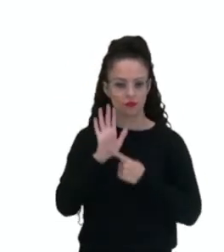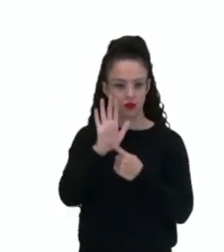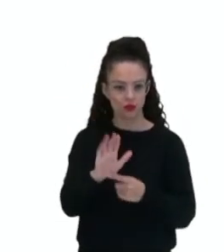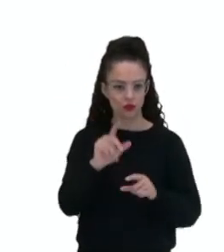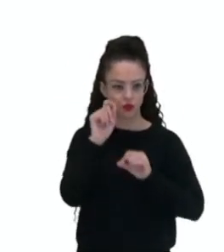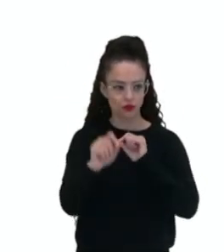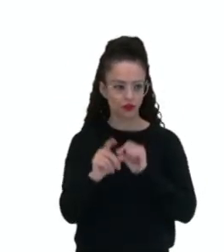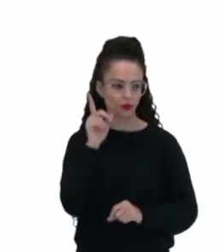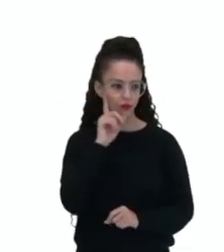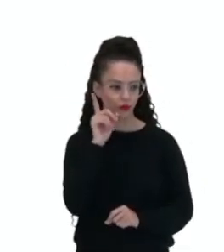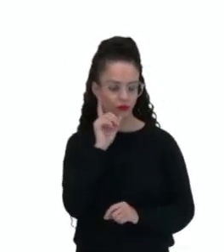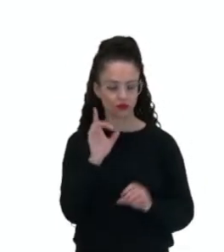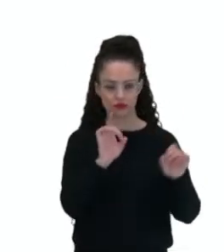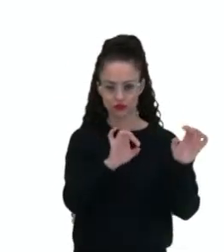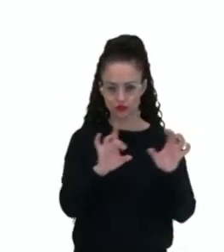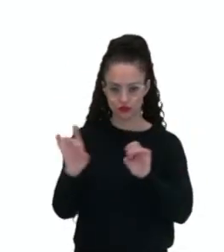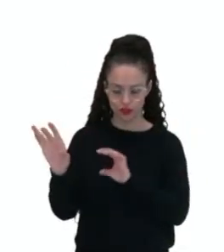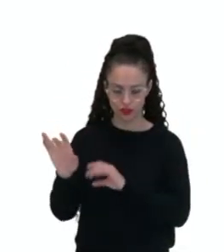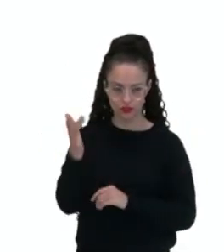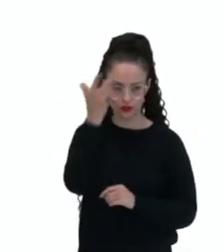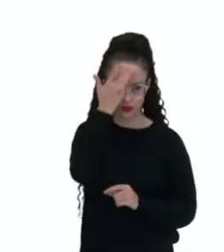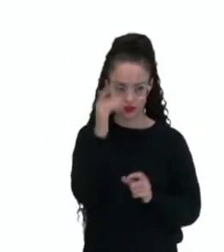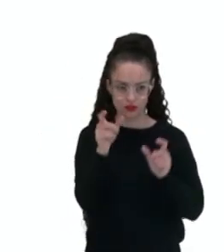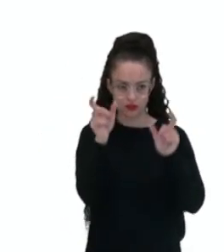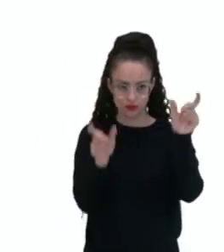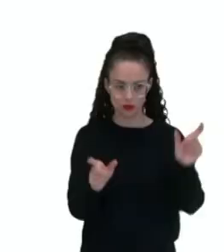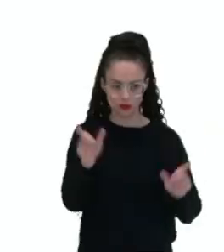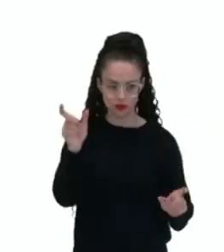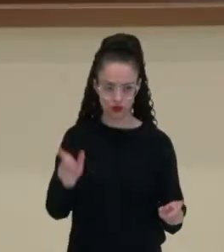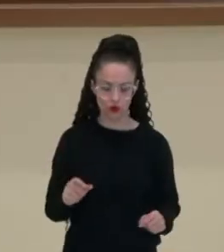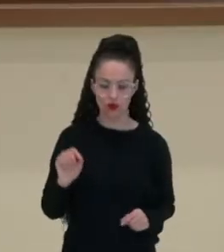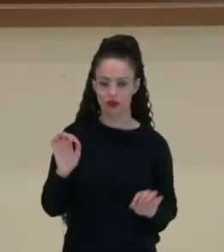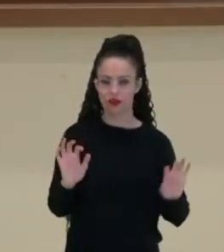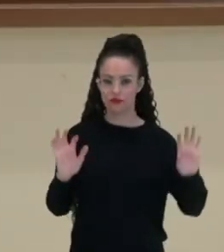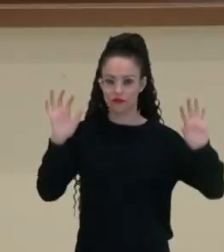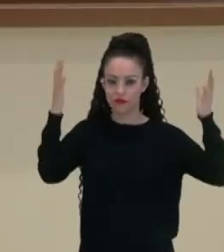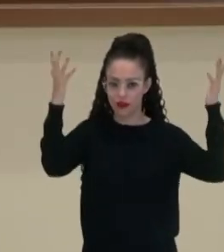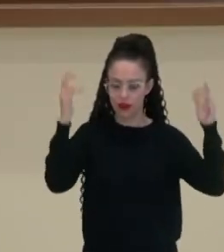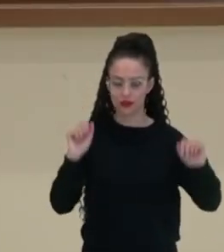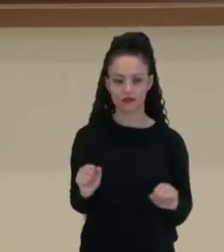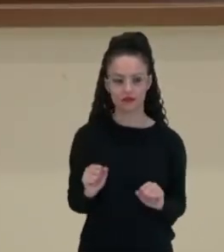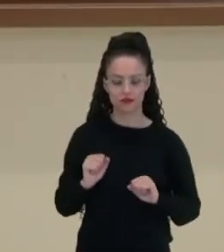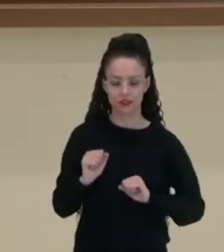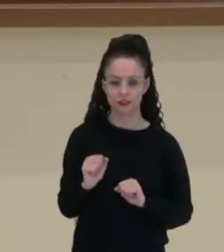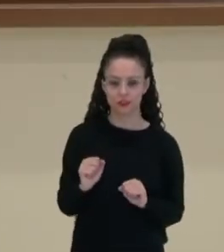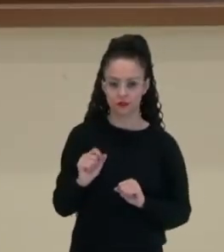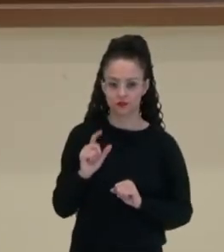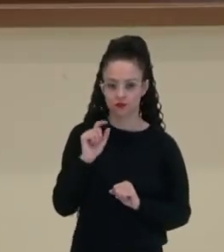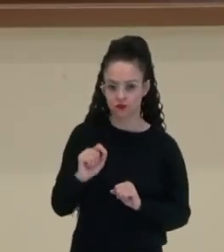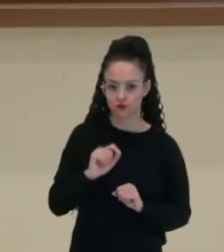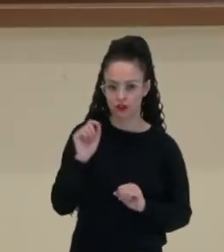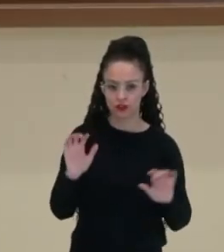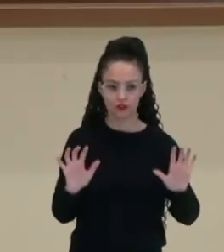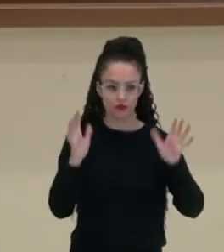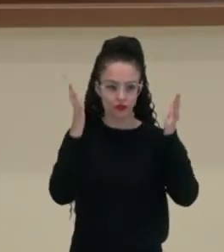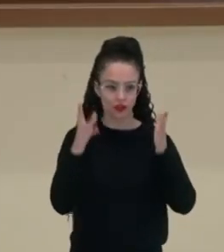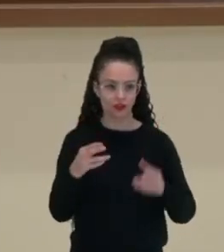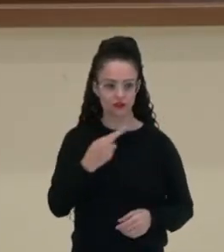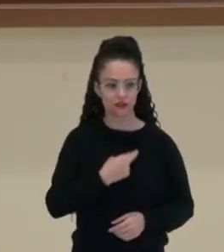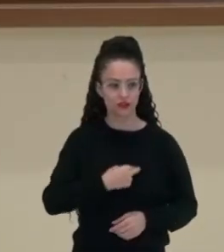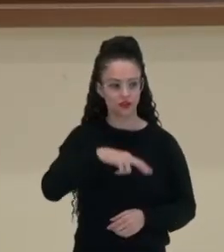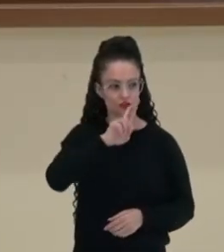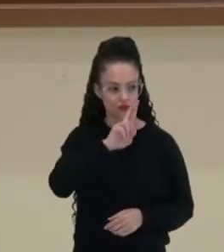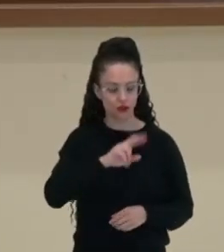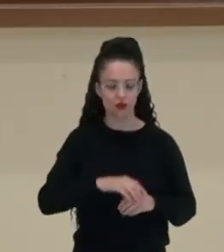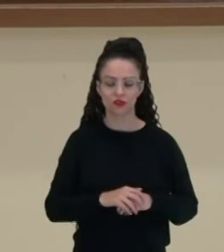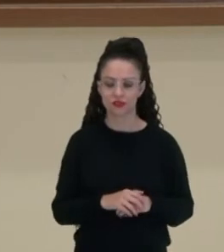o cotidiano, o dia a dia das pessoas, né? Então, as festas, né, as festividades também